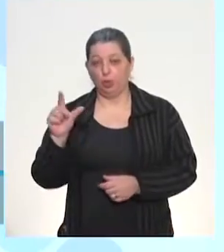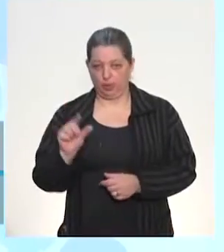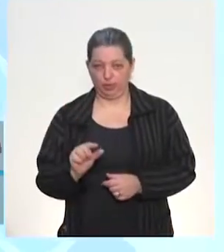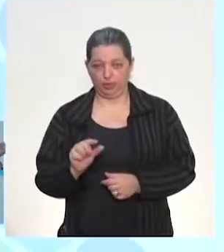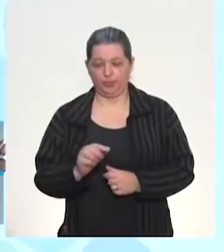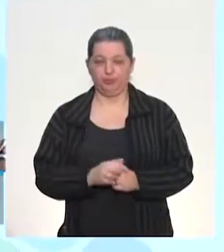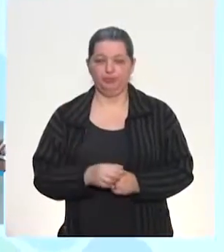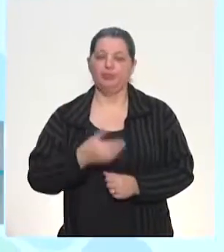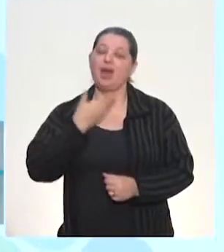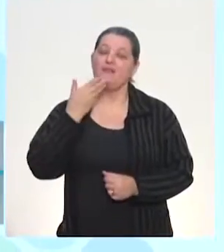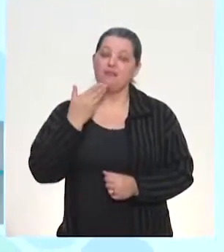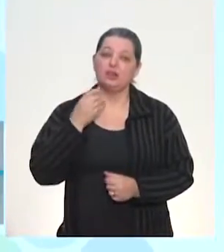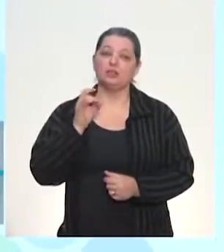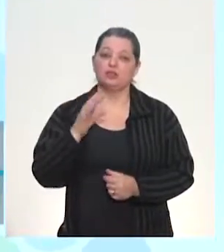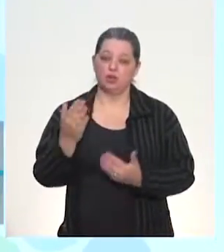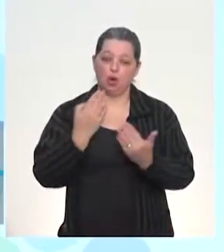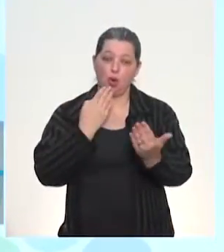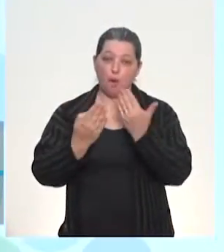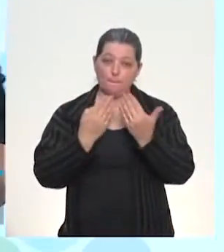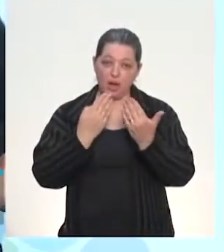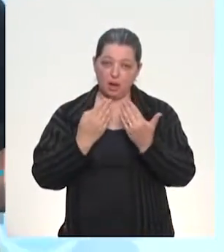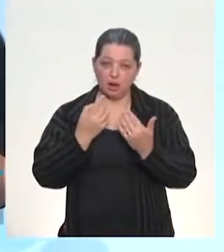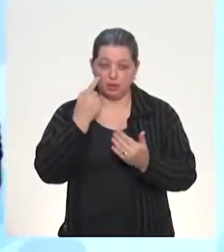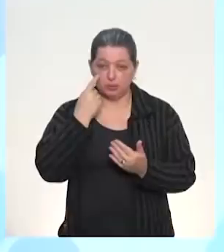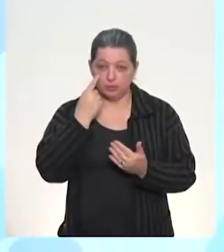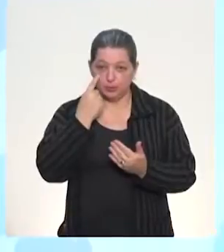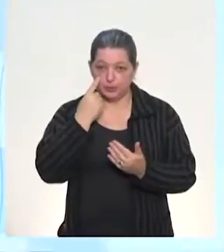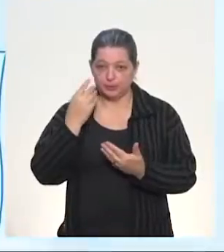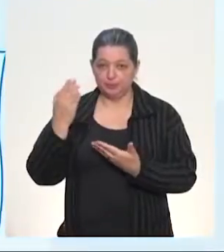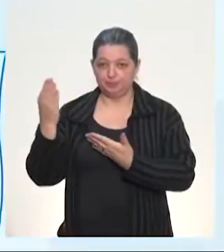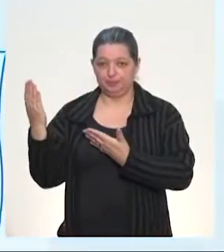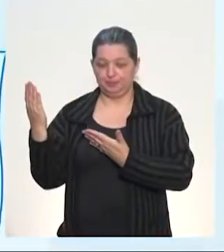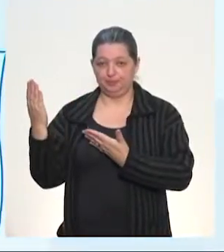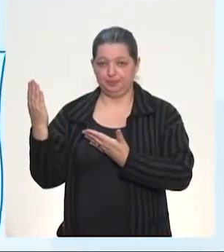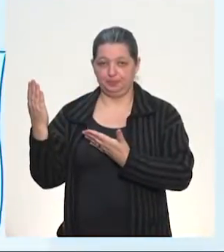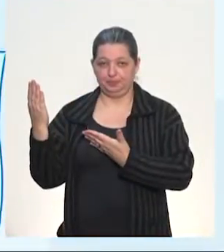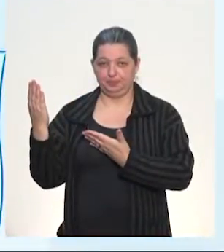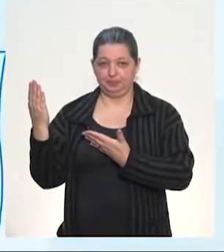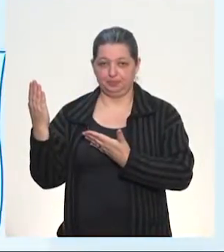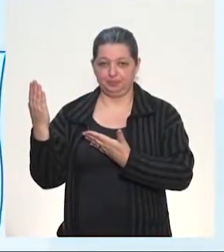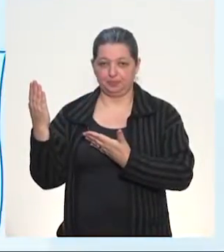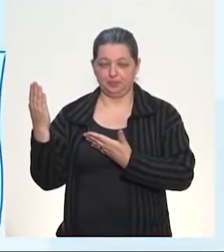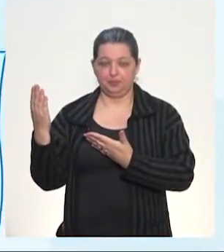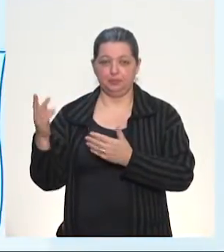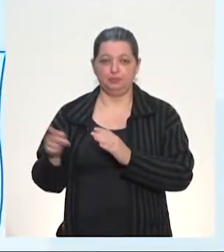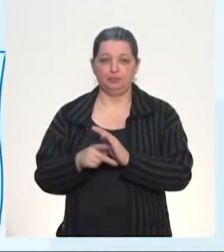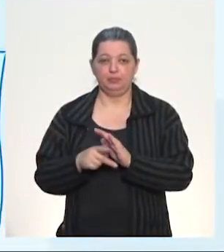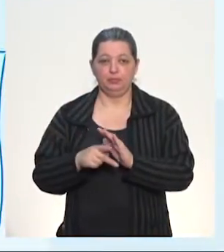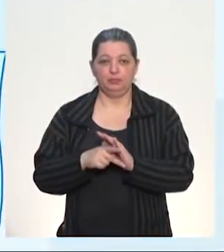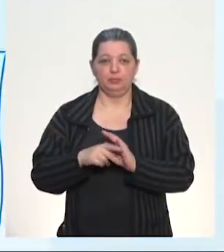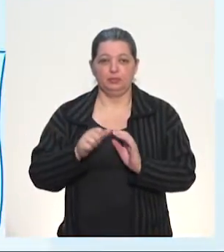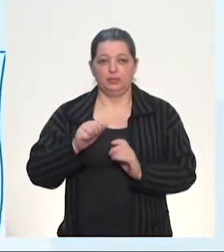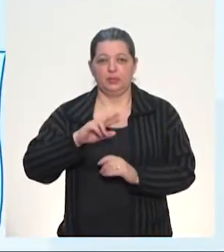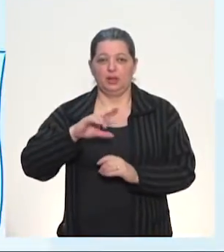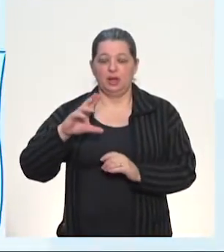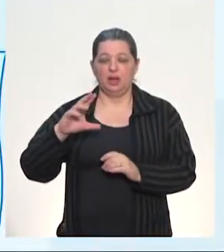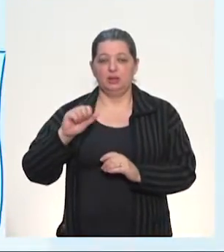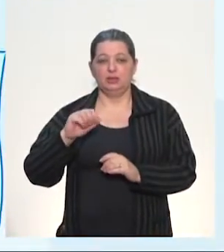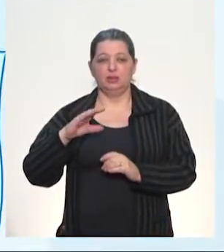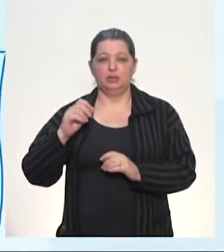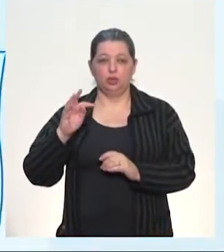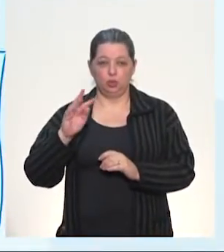é fácil, é só comparar. Vamos lá dar mais uma olhadinha. A gente tem Araçatuba com 174, Araraquara